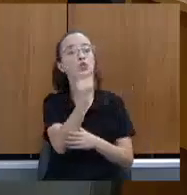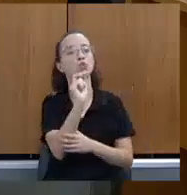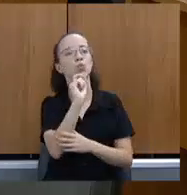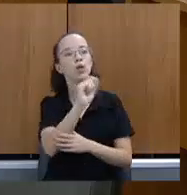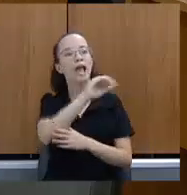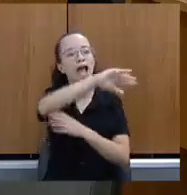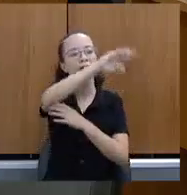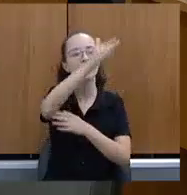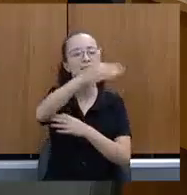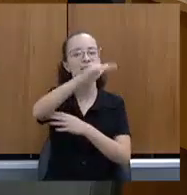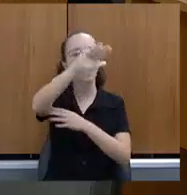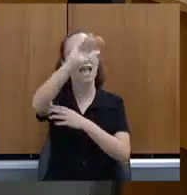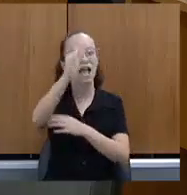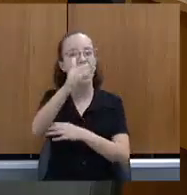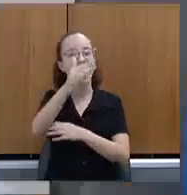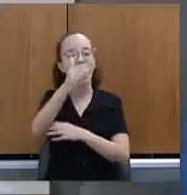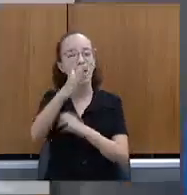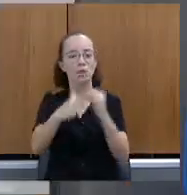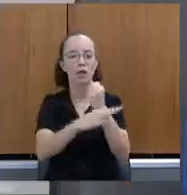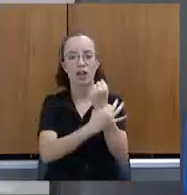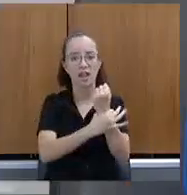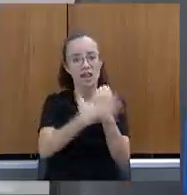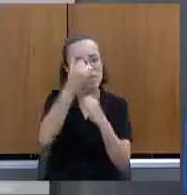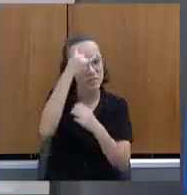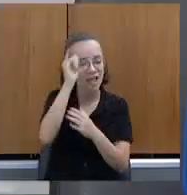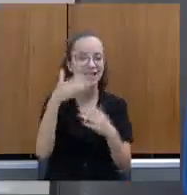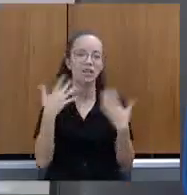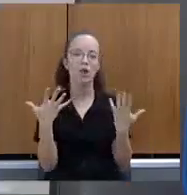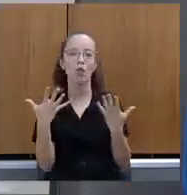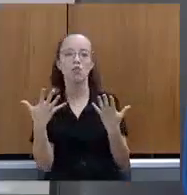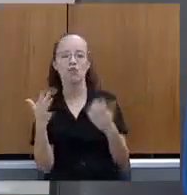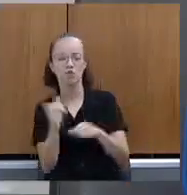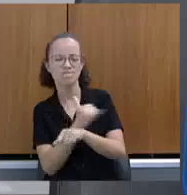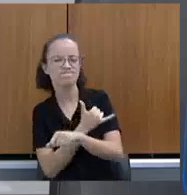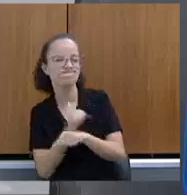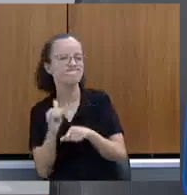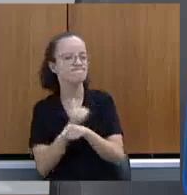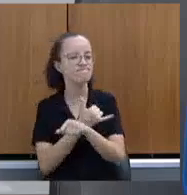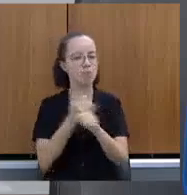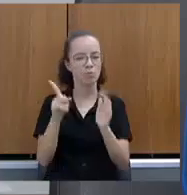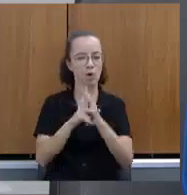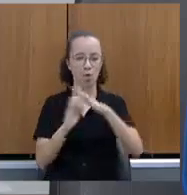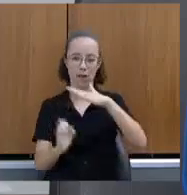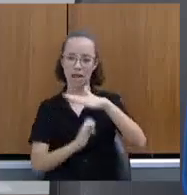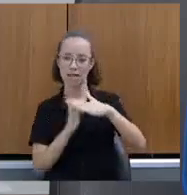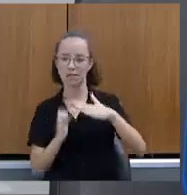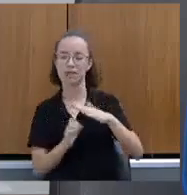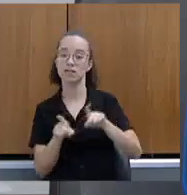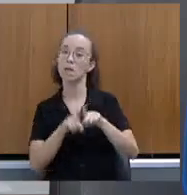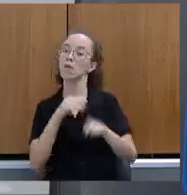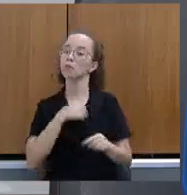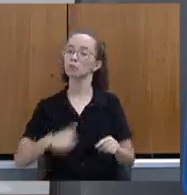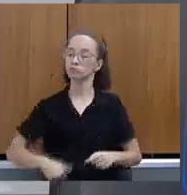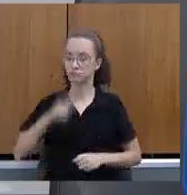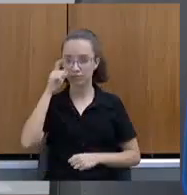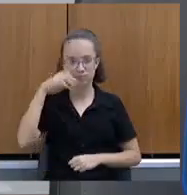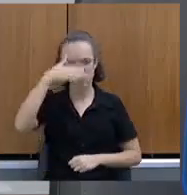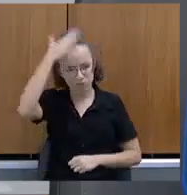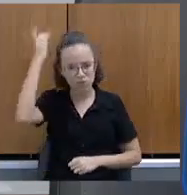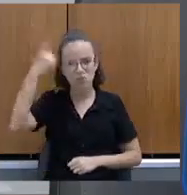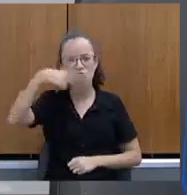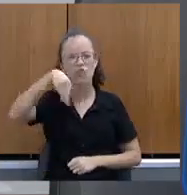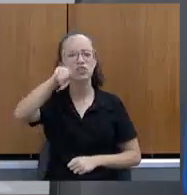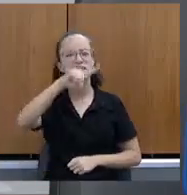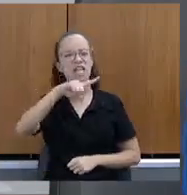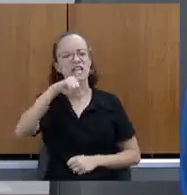do Curral pudesse ser protegida então o jogo foi muito bem jogado pelas mineradoras e pelo governo Zema então vocês não estão